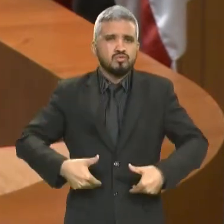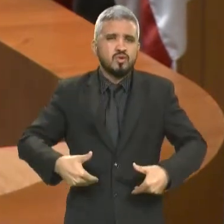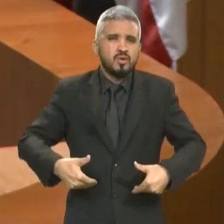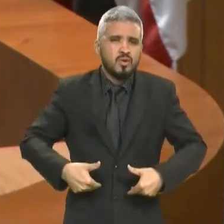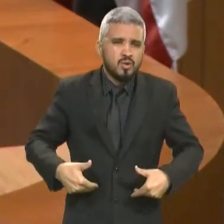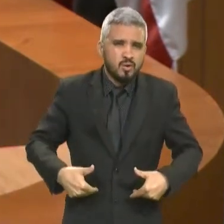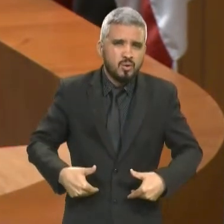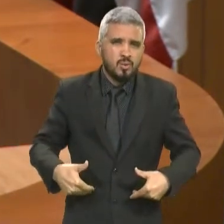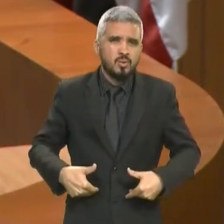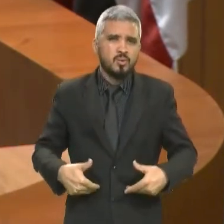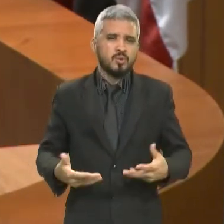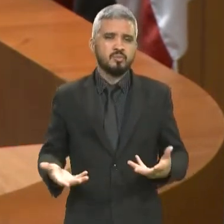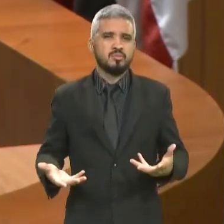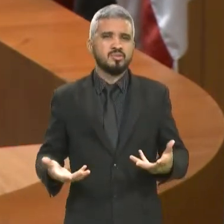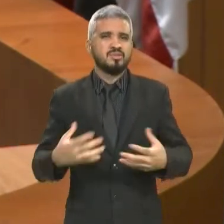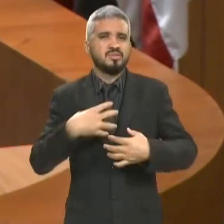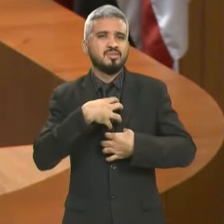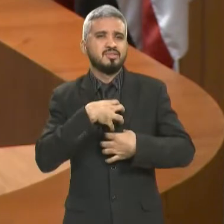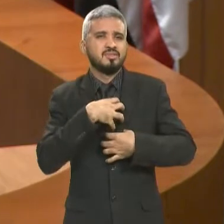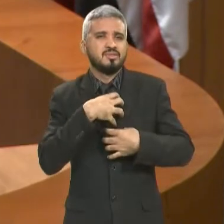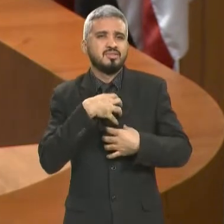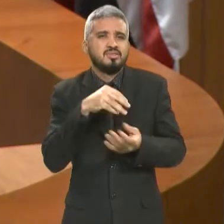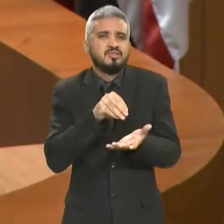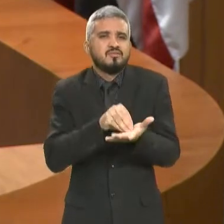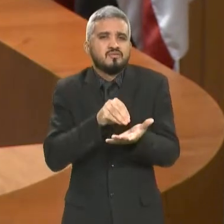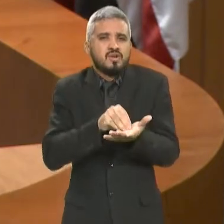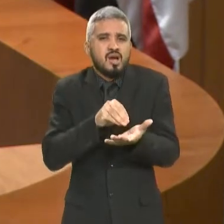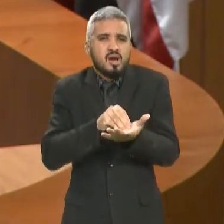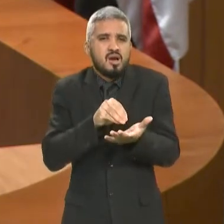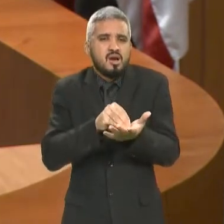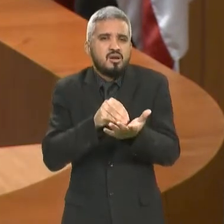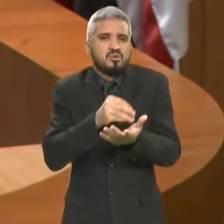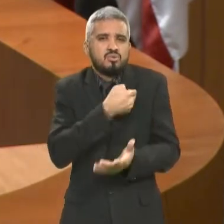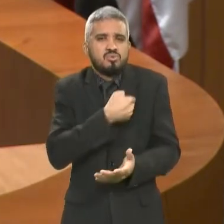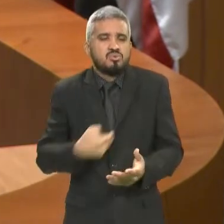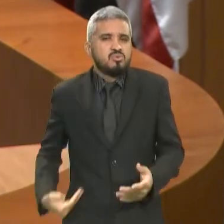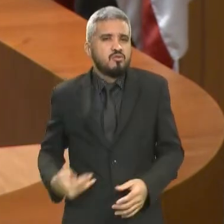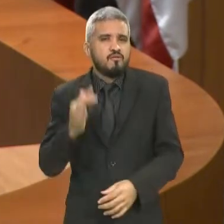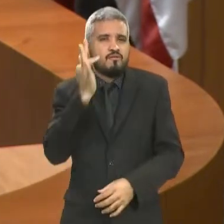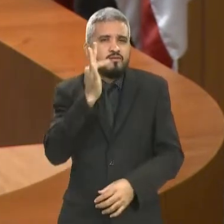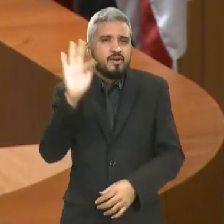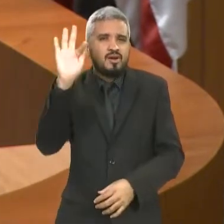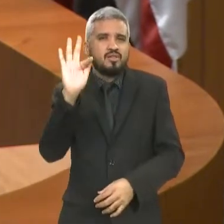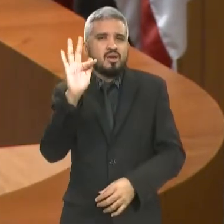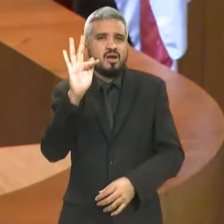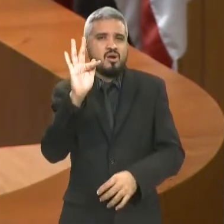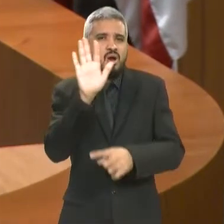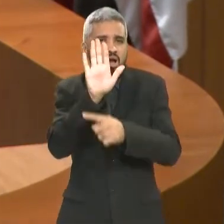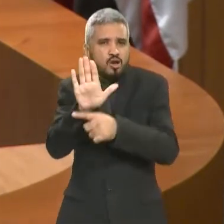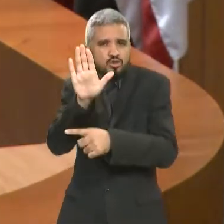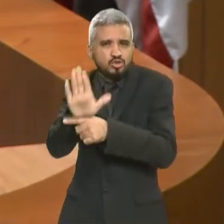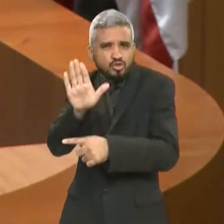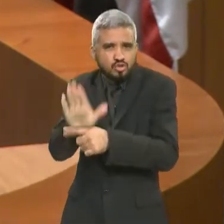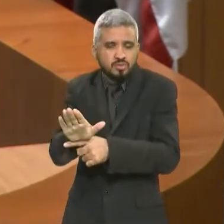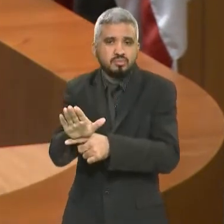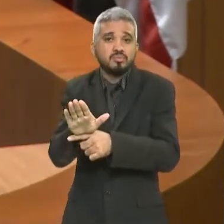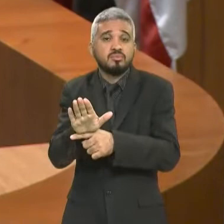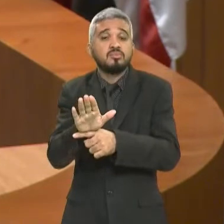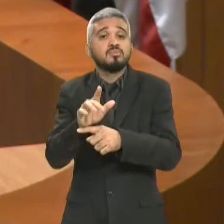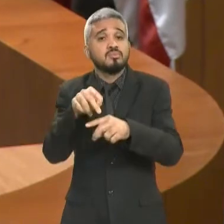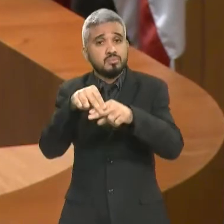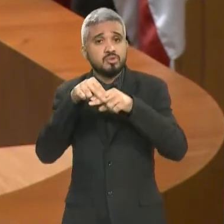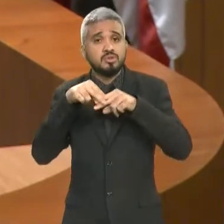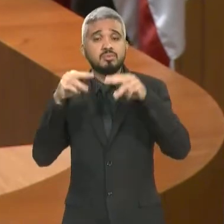falta da ação do poder público federal na sua vida, é aquela palavra que foi mandada para o